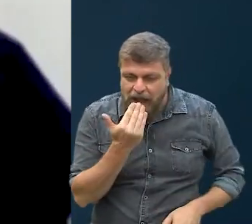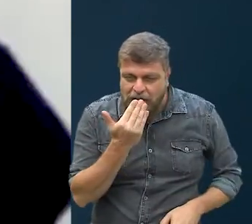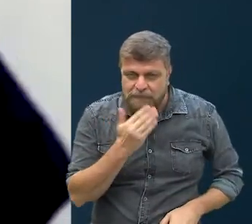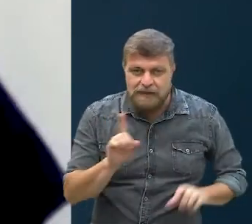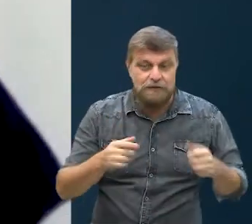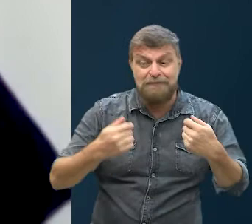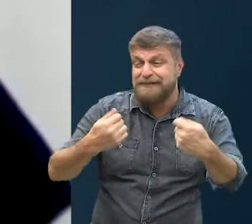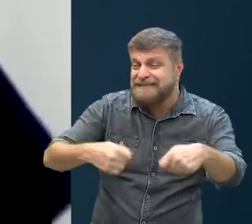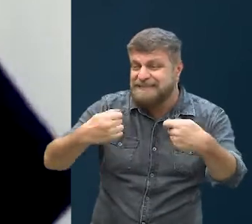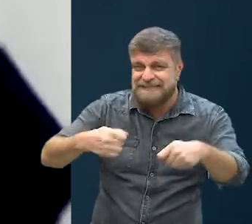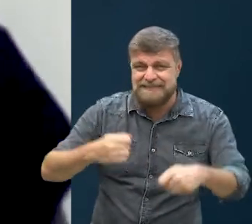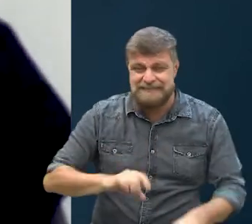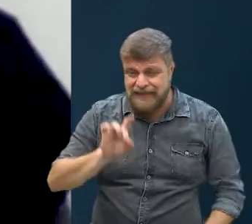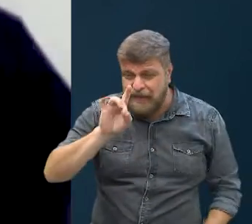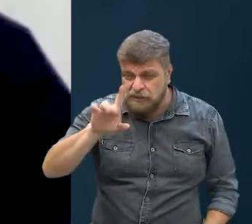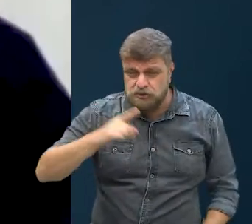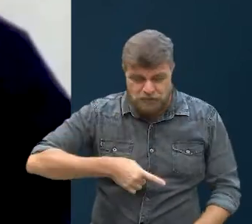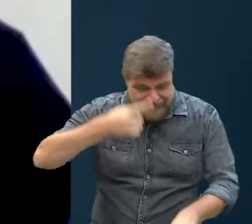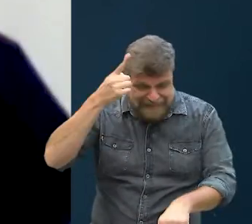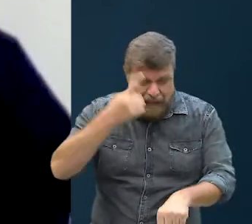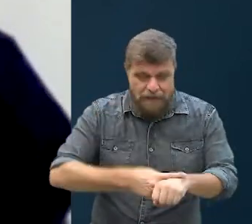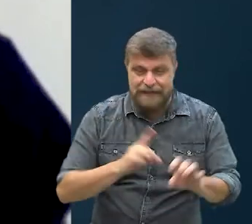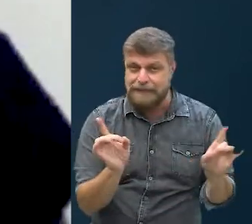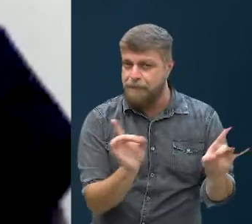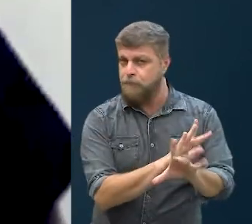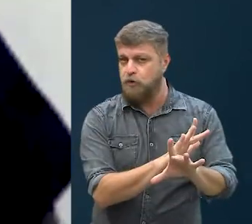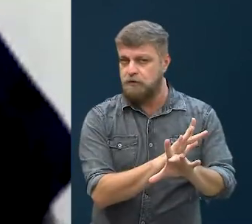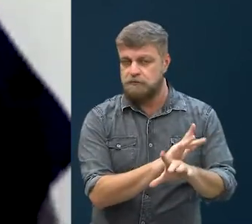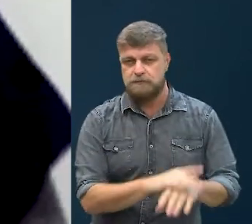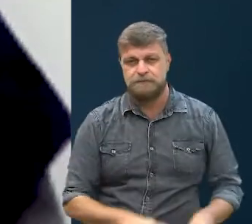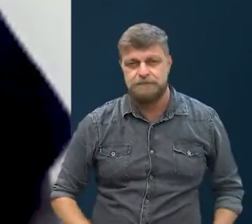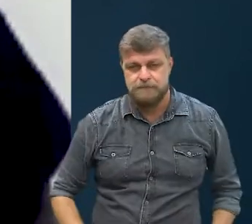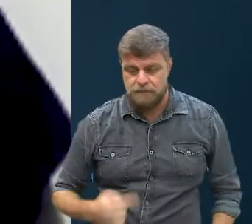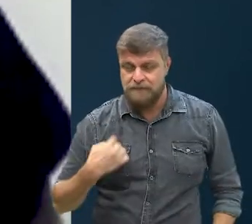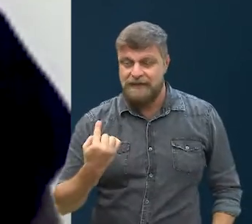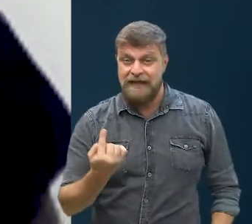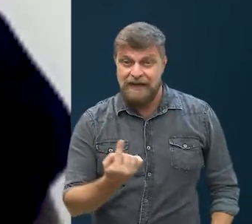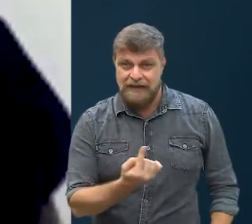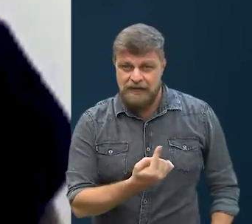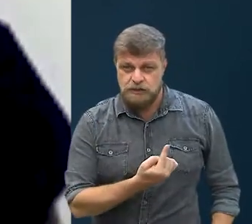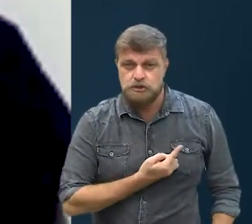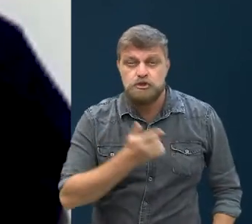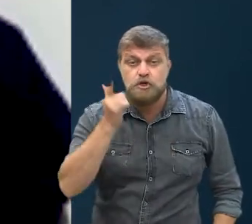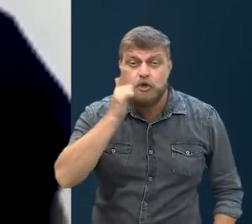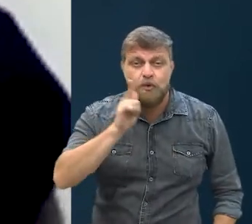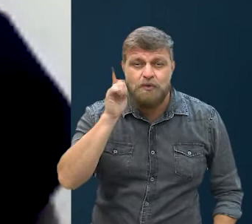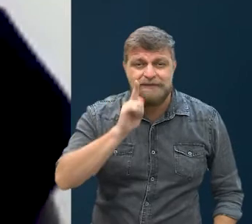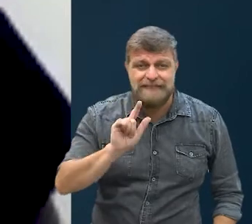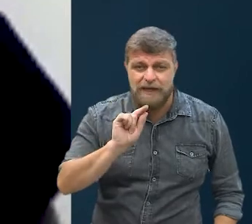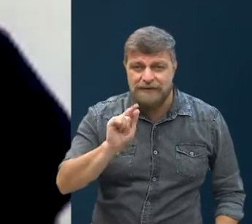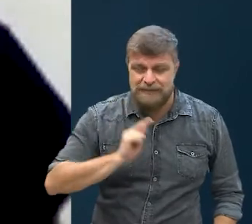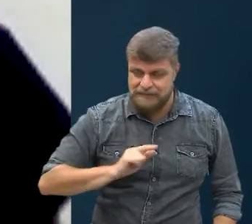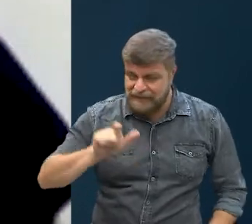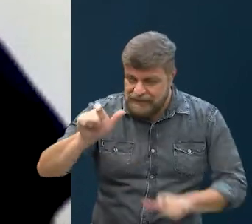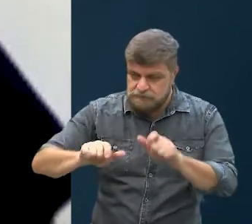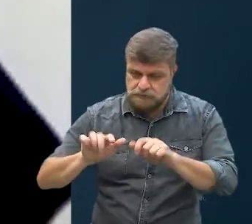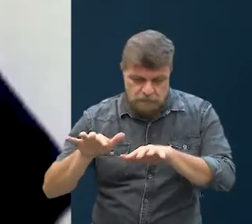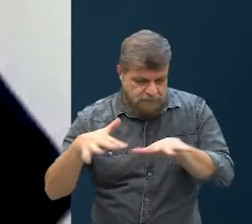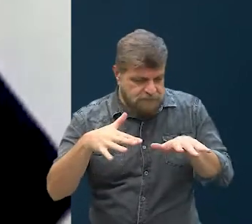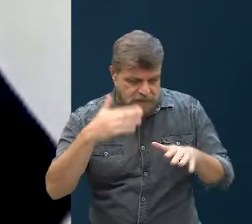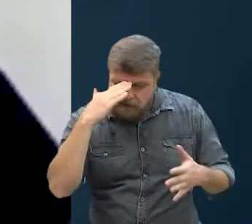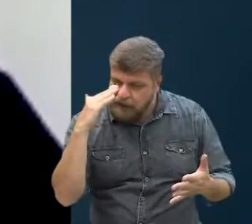não necessariamente só em cima do produto, né, a gente acaba gerando mais